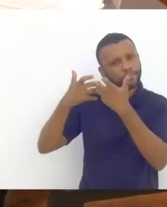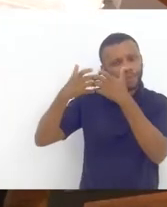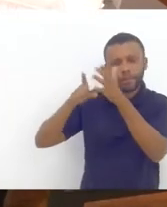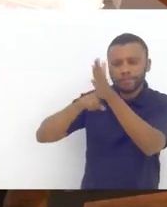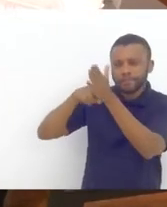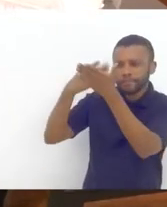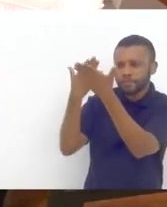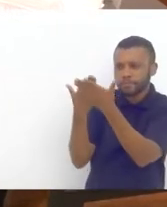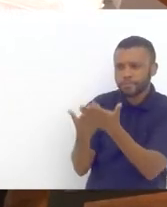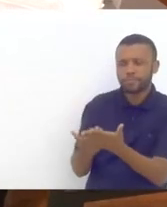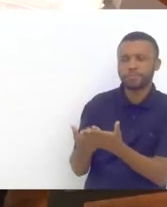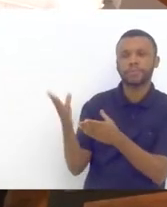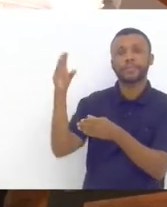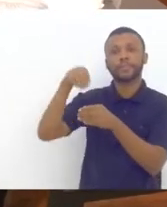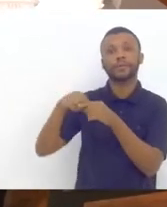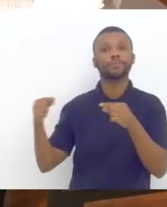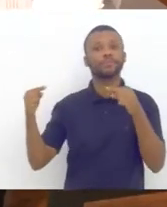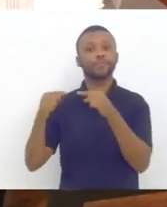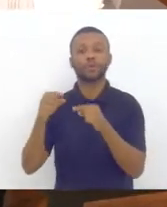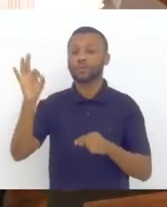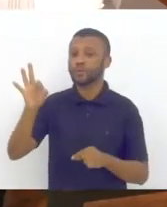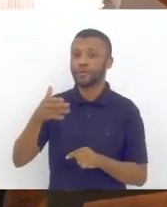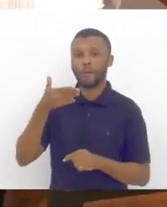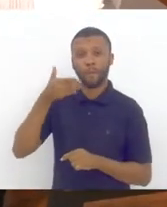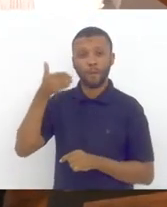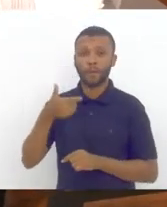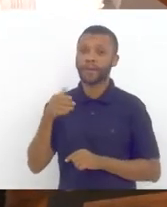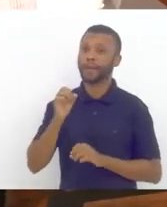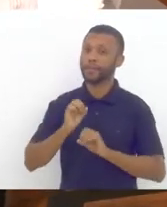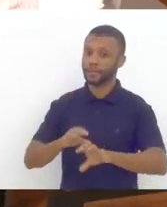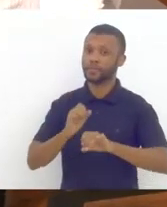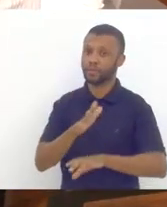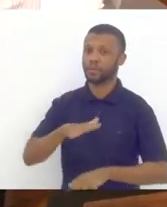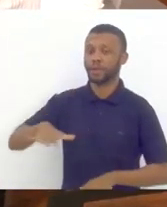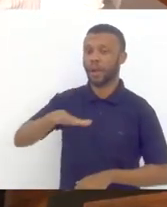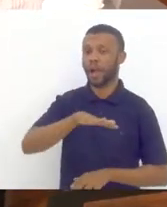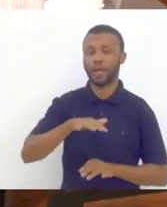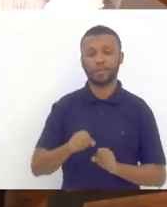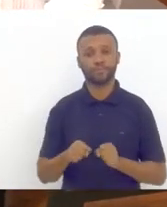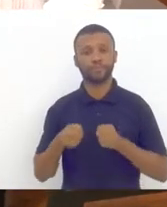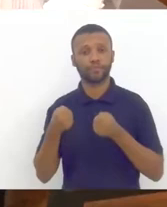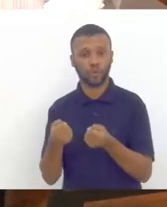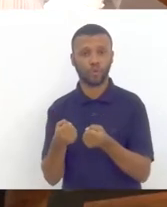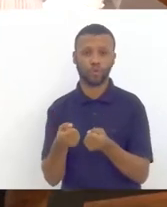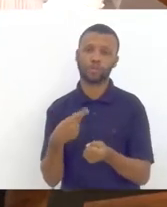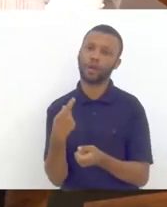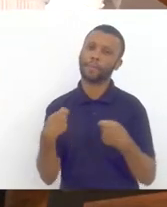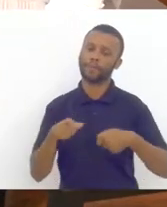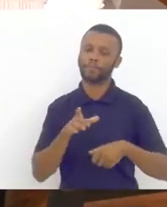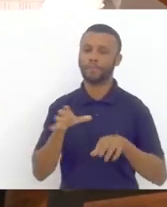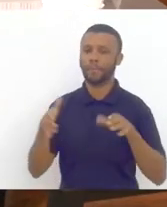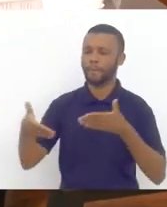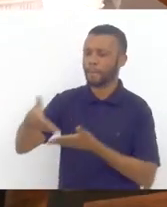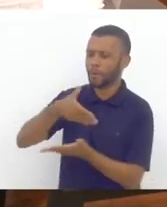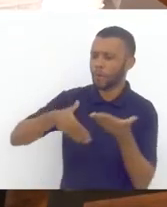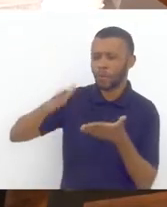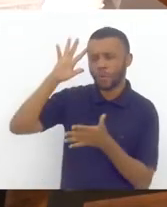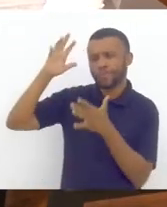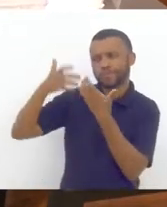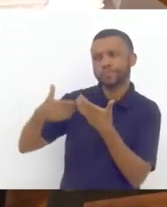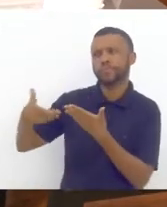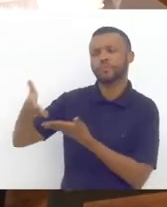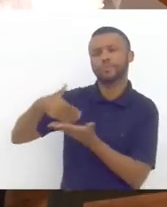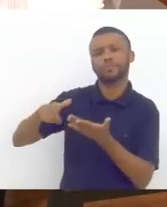estudadas, dentro dessa questão do índice de melhoria da educação. E acho que a gente precisa fazer um esforço coletivo, conjunto, de buscarmos